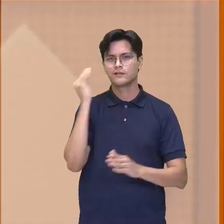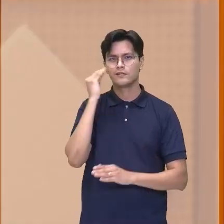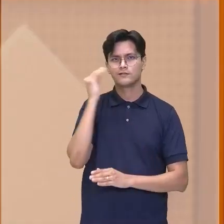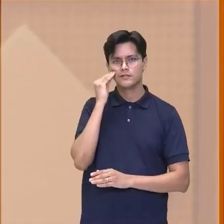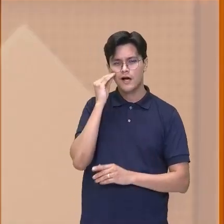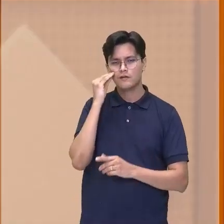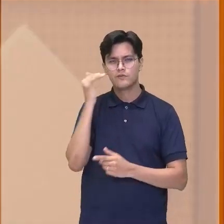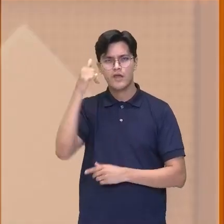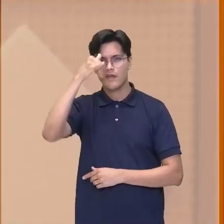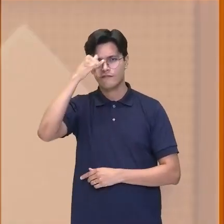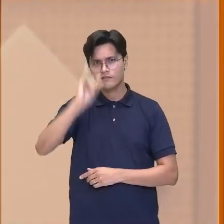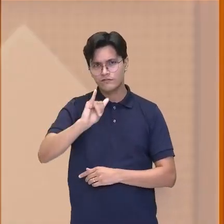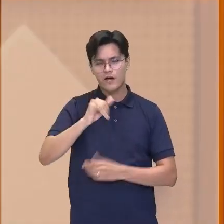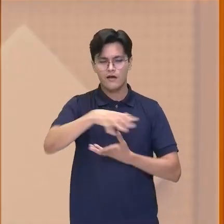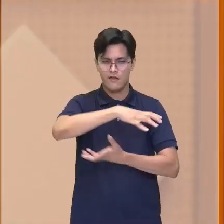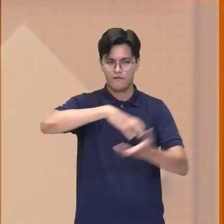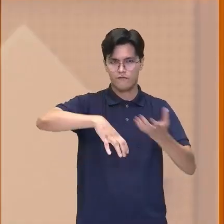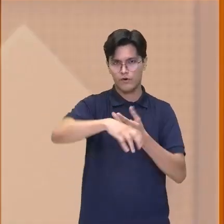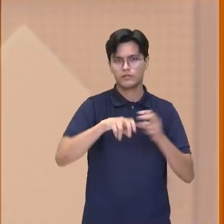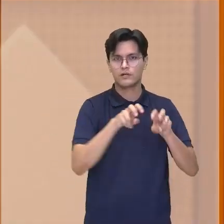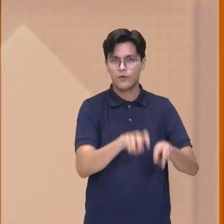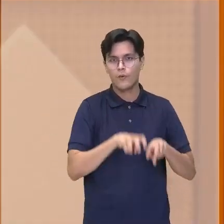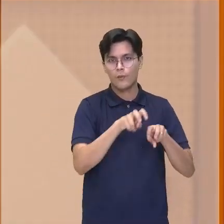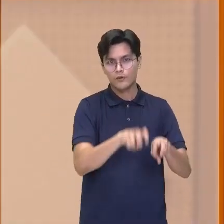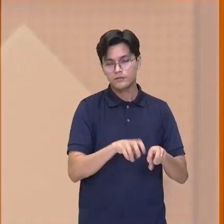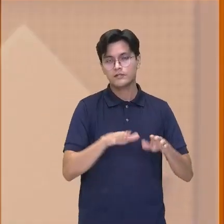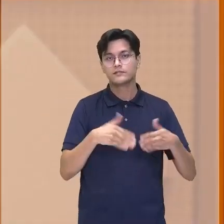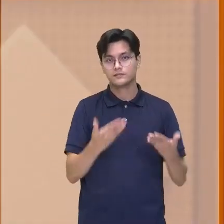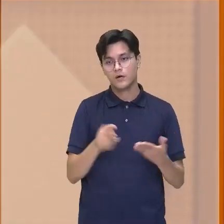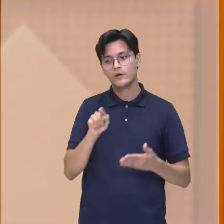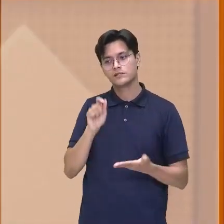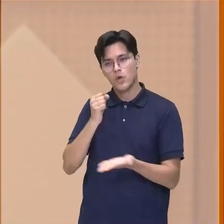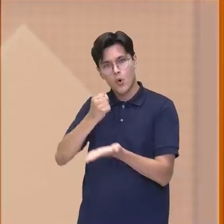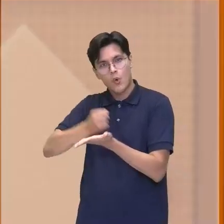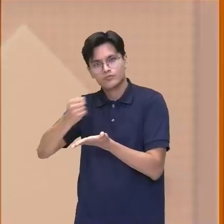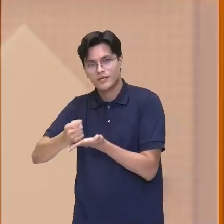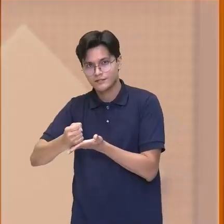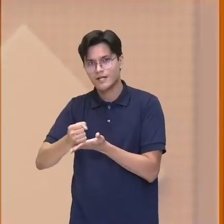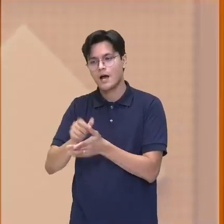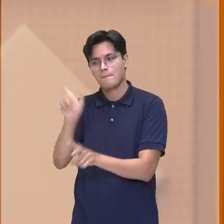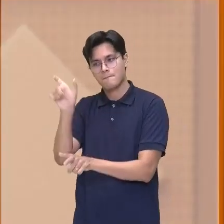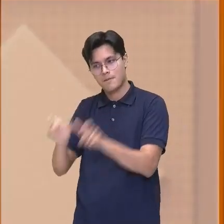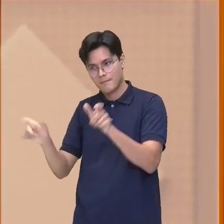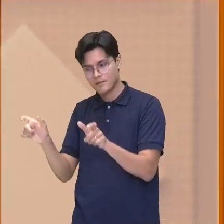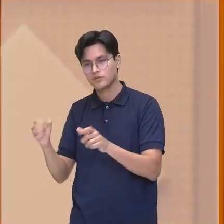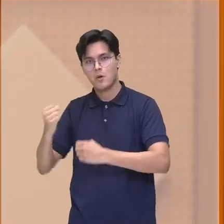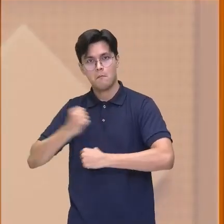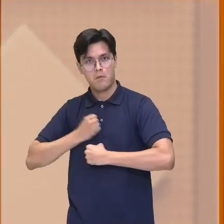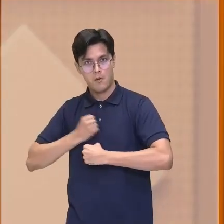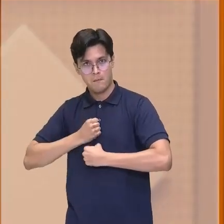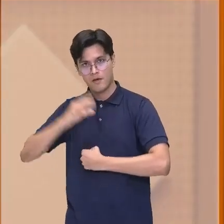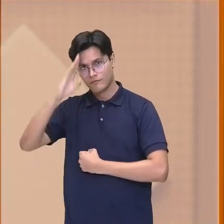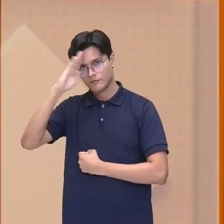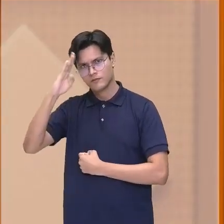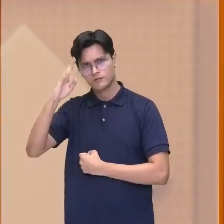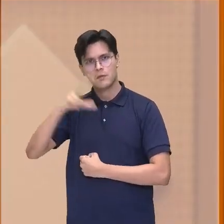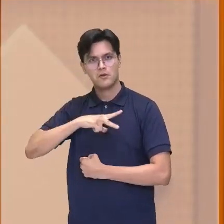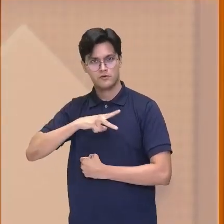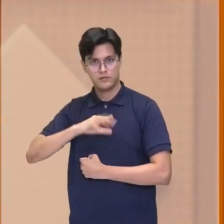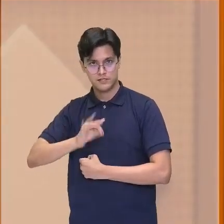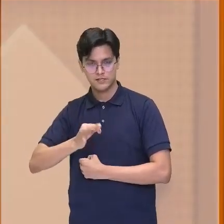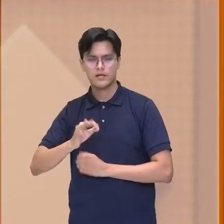camponesas. E quem vai conter essas revoltas é justamente esses mercenários. Mas por que vai ter a presença desses mercenários?